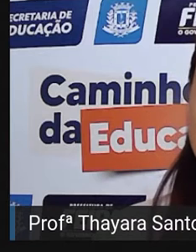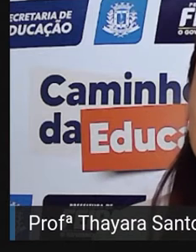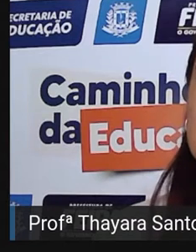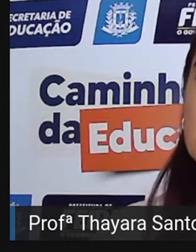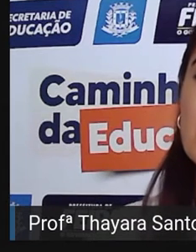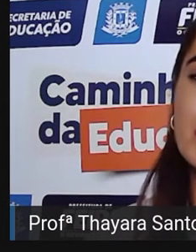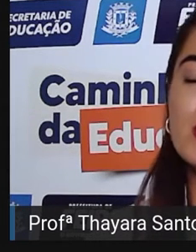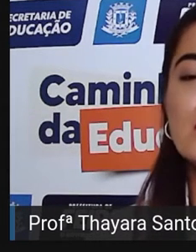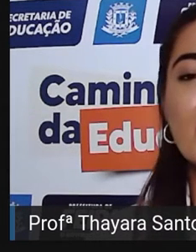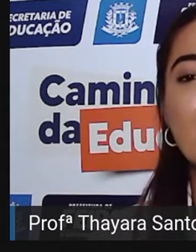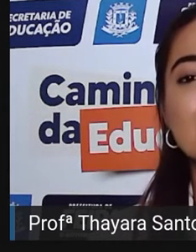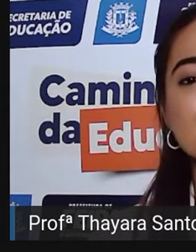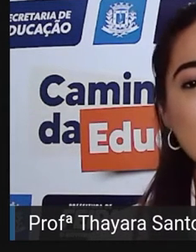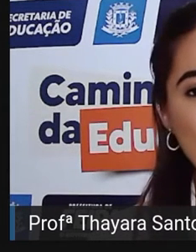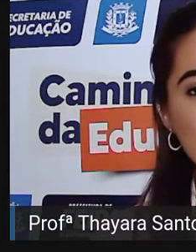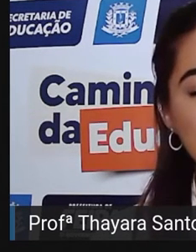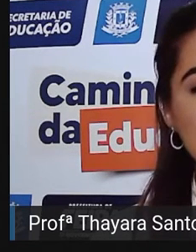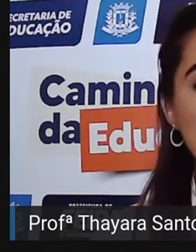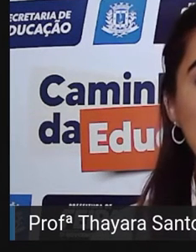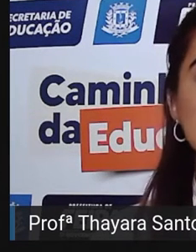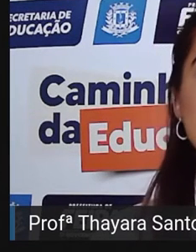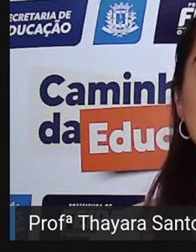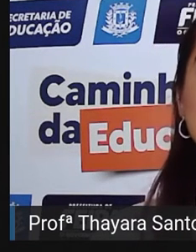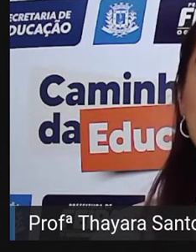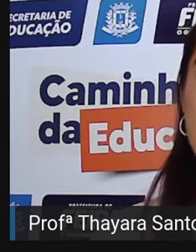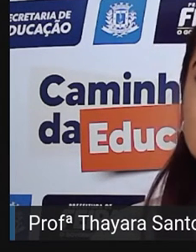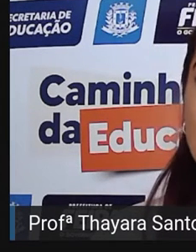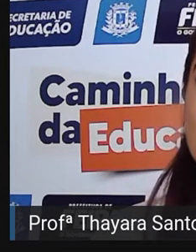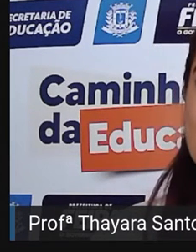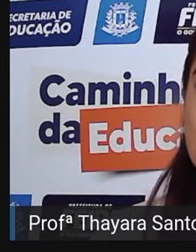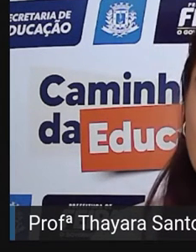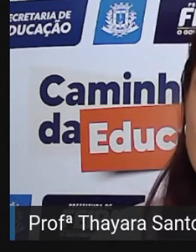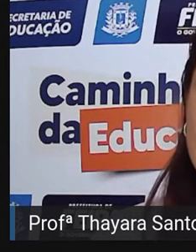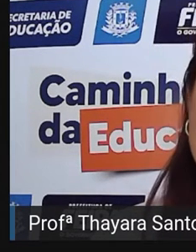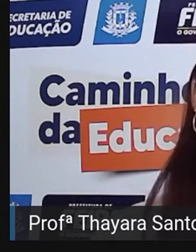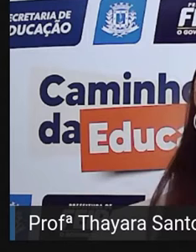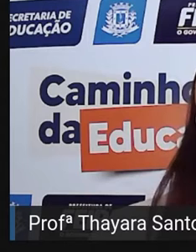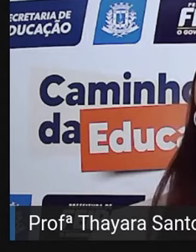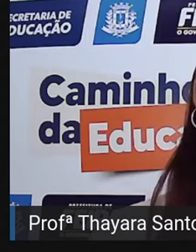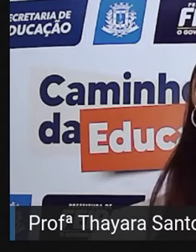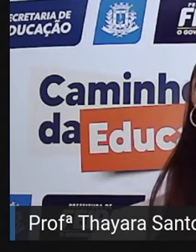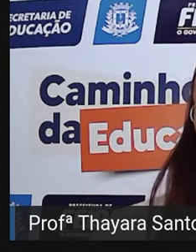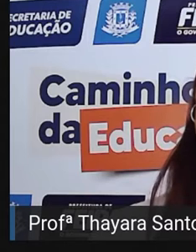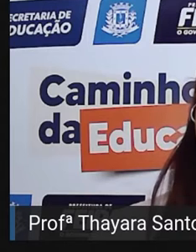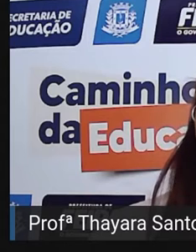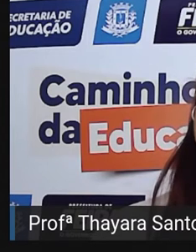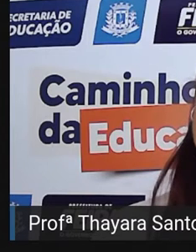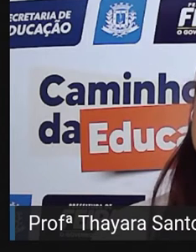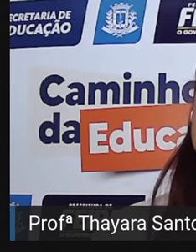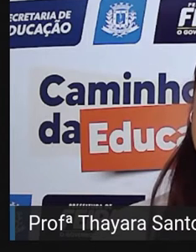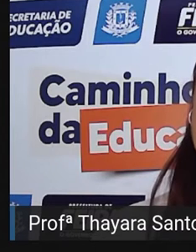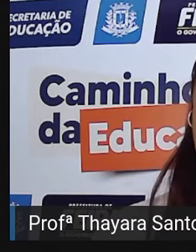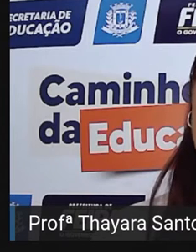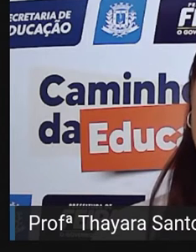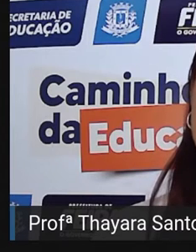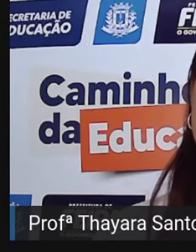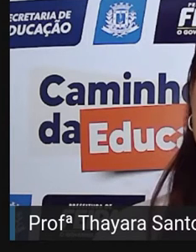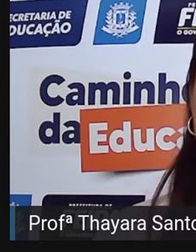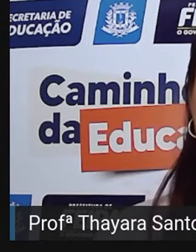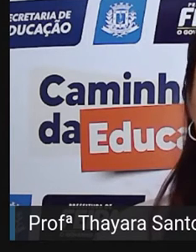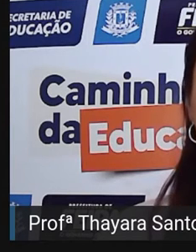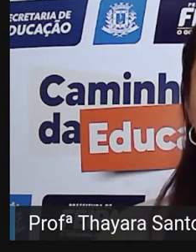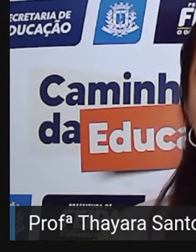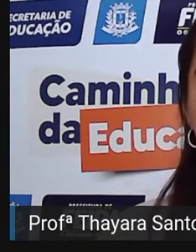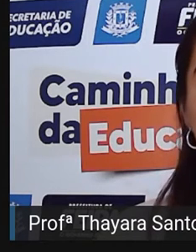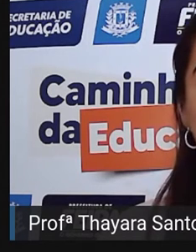castanho escuro, comprido um pouco abaixo do ombro. Hoje eles estão parcialmente presos. Eu estou usando um jaleco branco. Aqui atrás